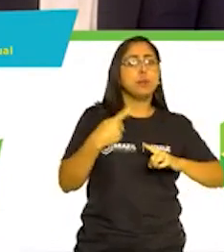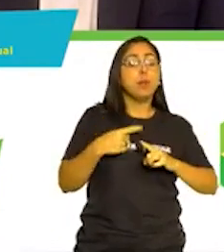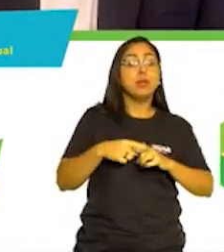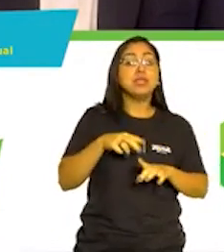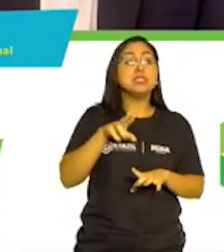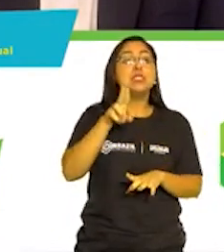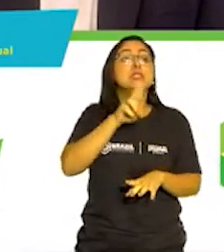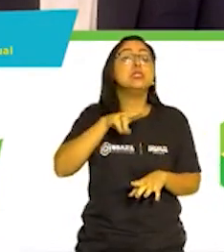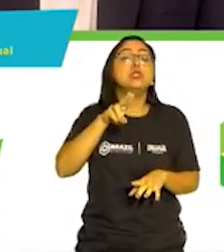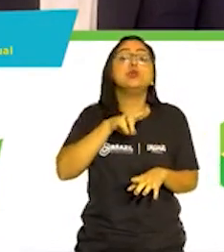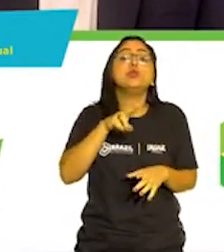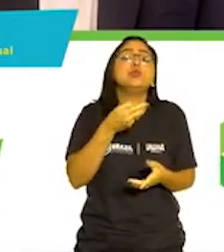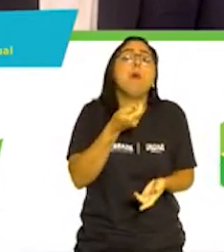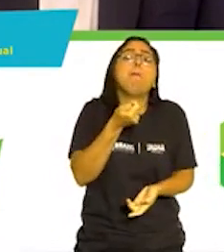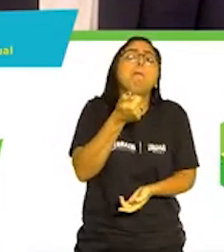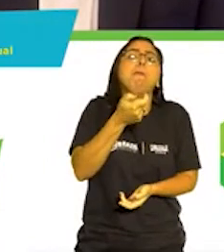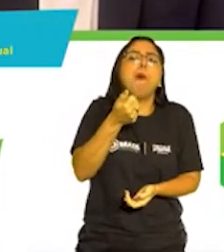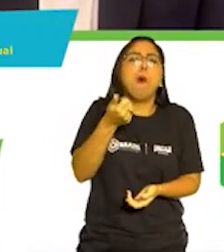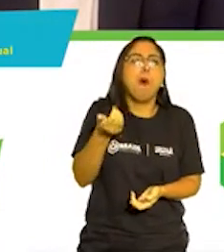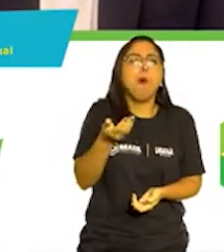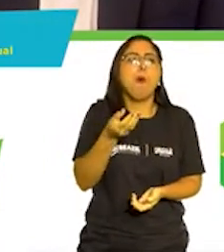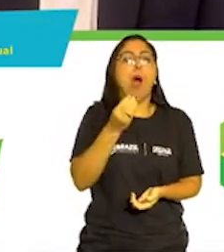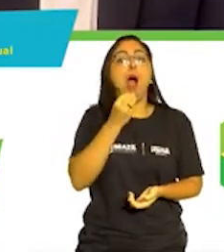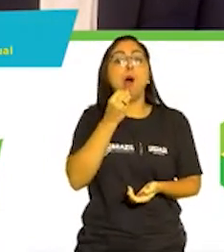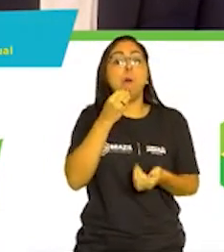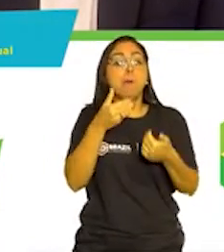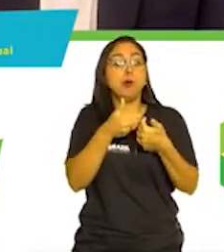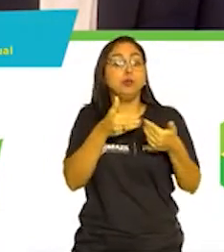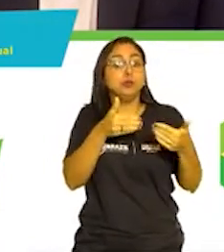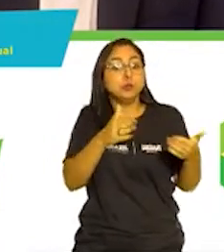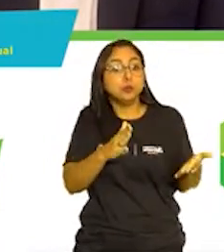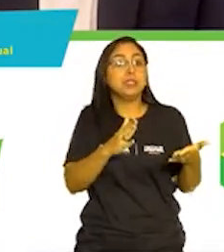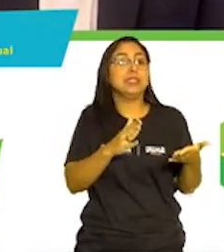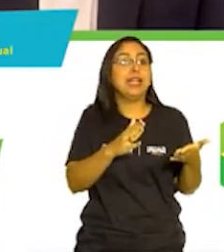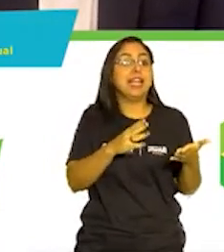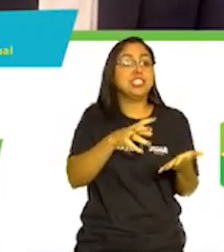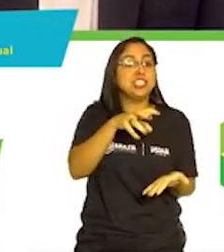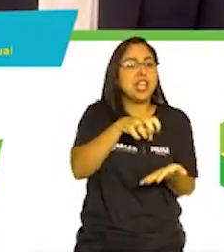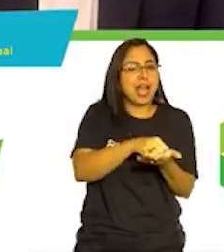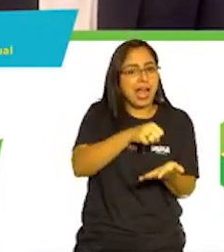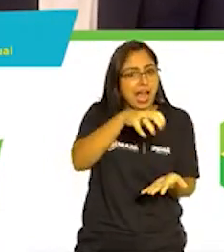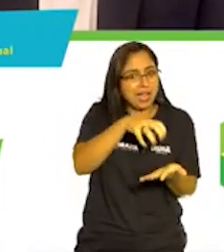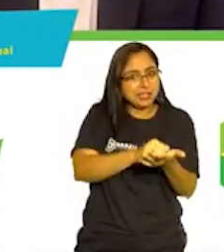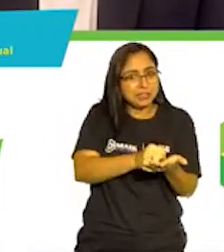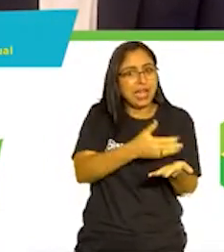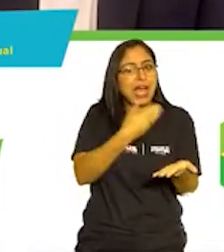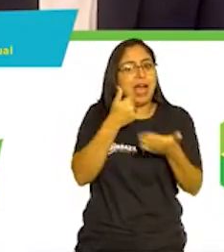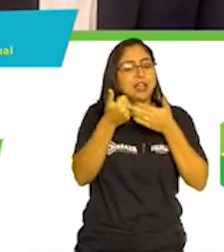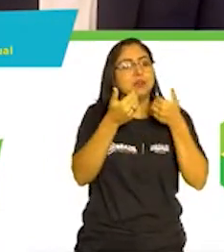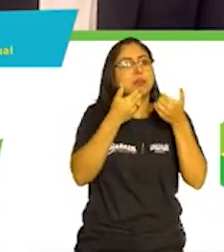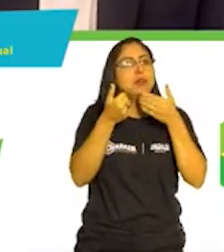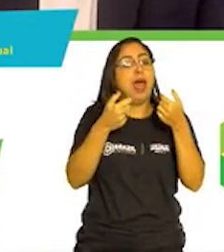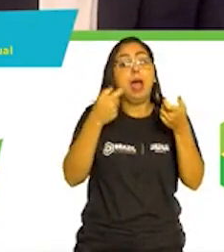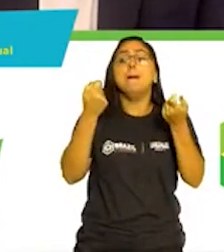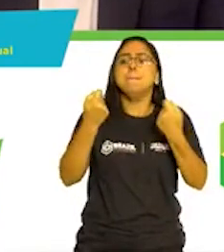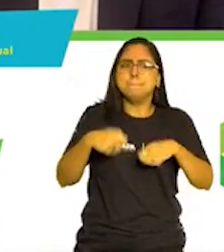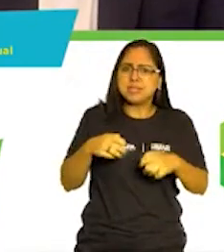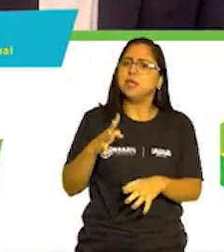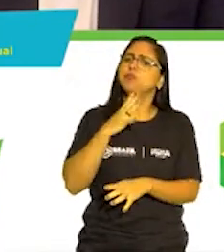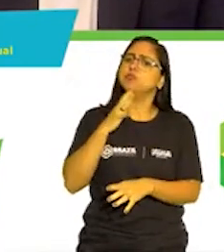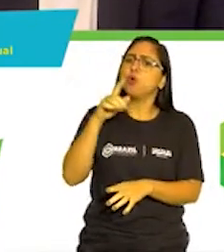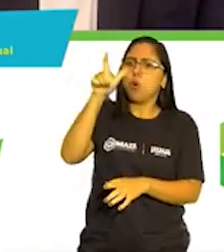essa oportunidade para ampliar questões de cadastro, né? Que é o que o PB fala, assim, precisamos conhecer o pobre,